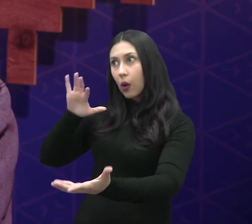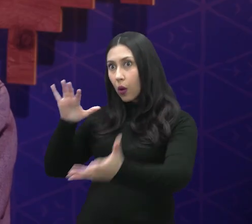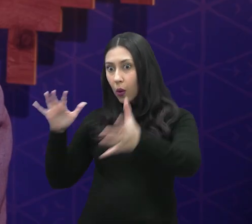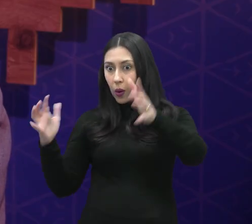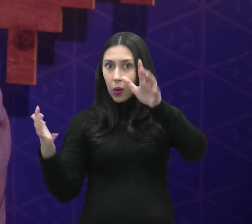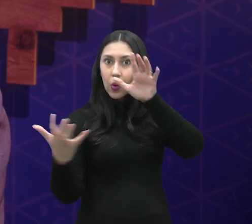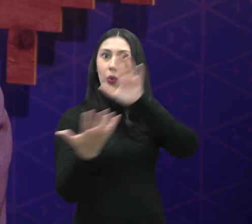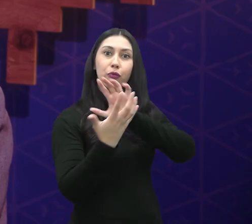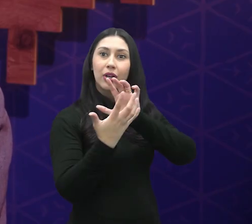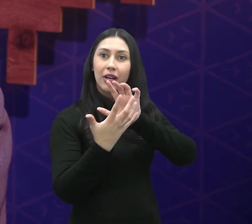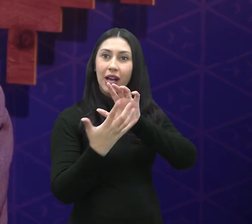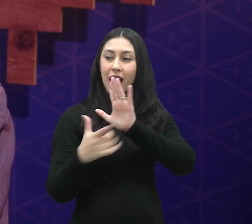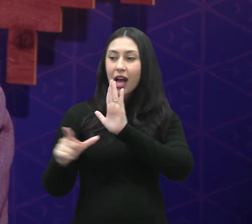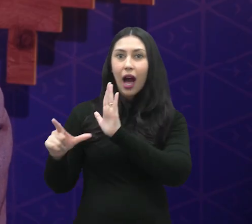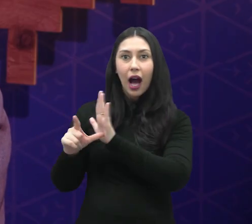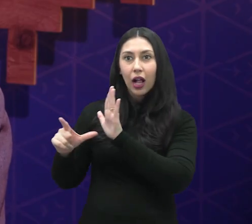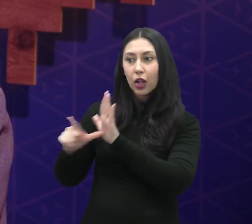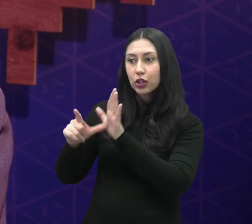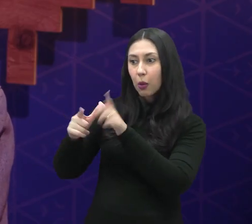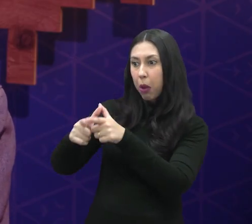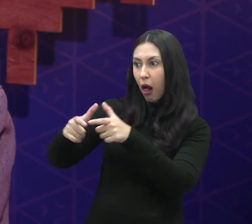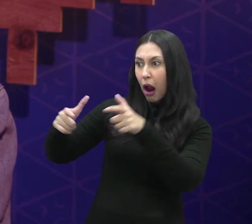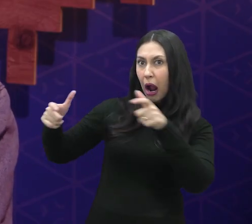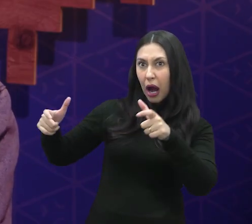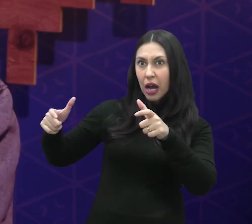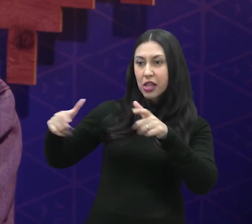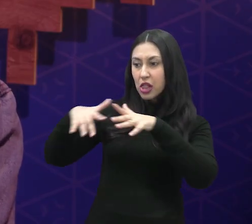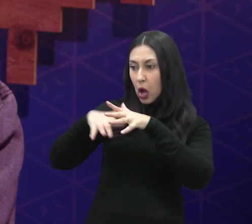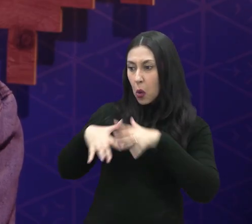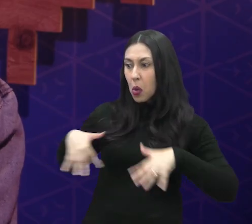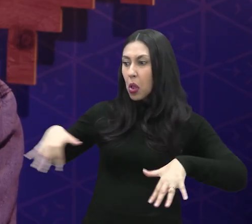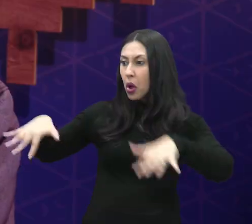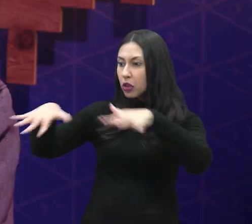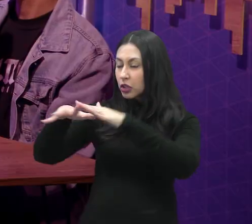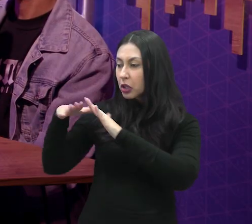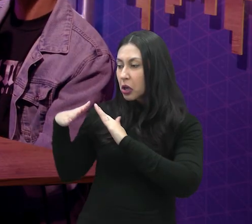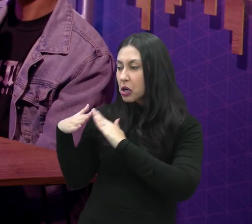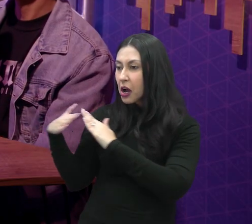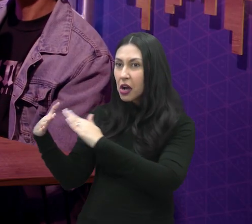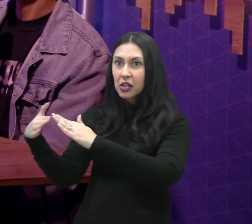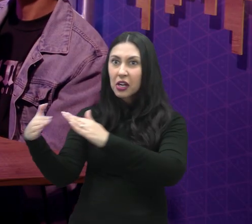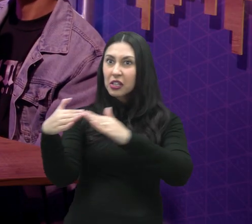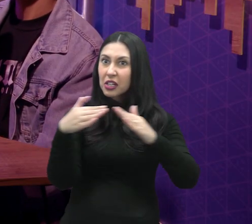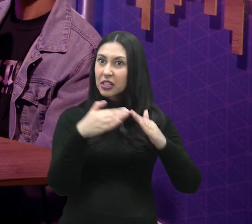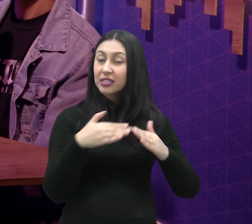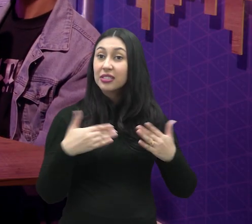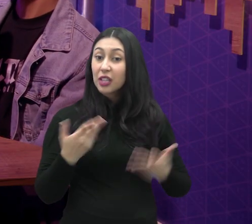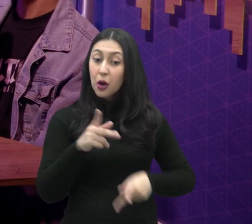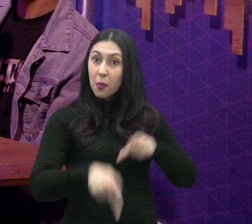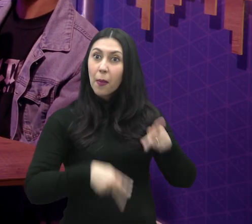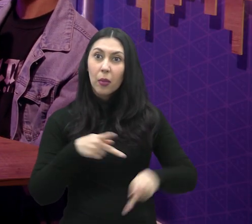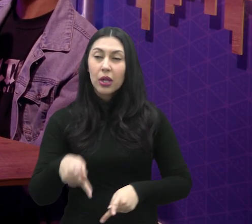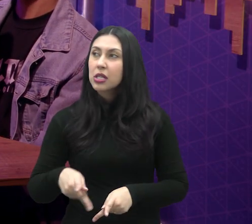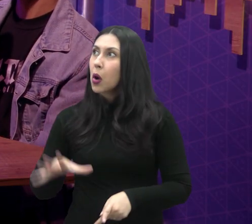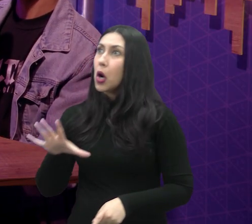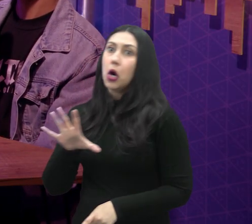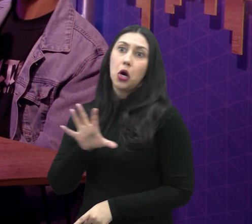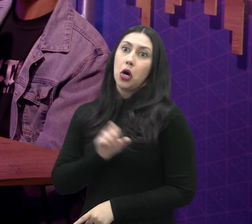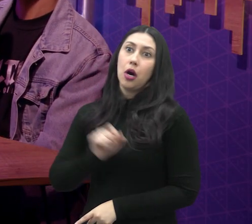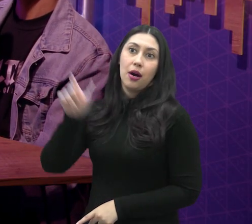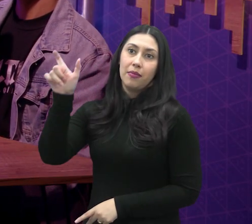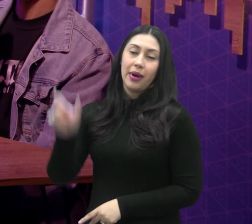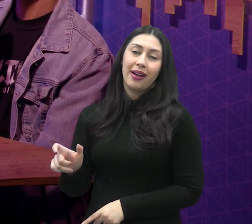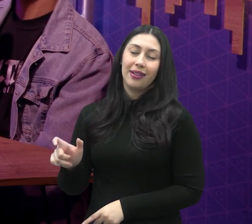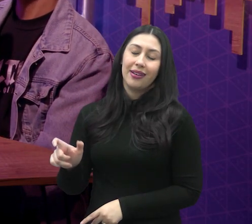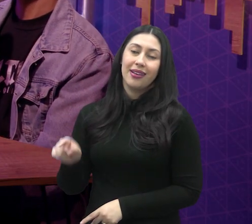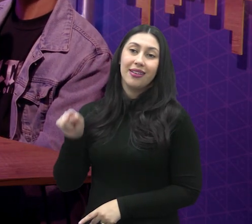aquela loja da construção dela construiu um bairro inteiro, sabe? Então todas as pessoas idolatram a Maria do Carmo. Nada mais é do que uma